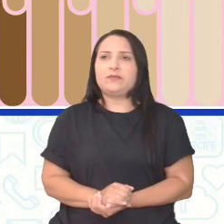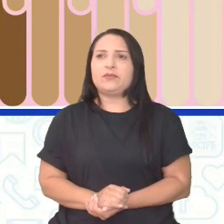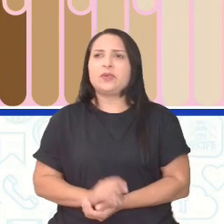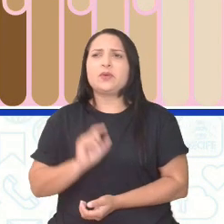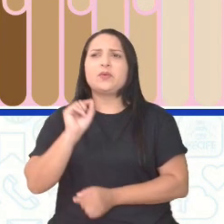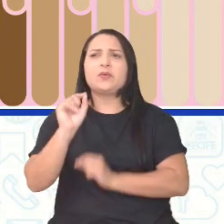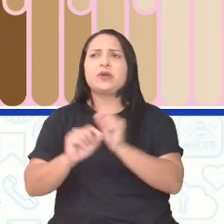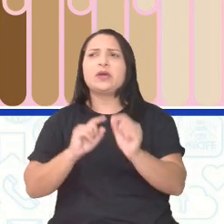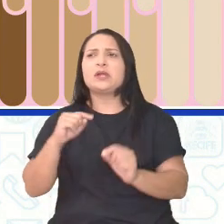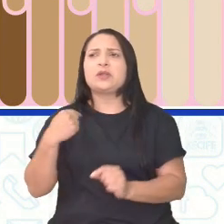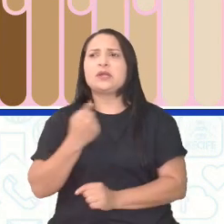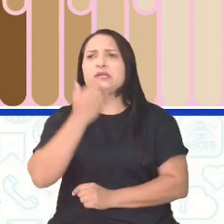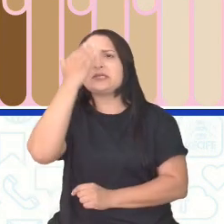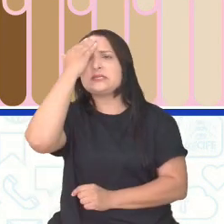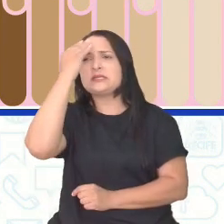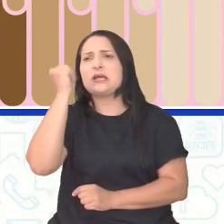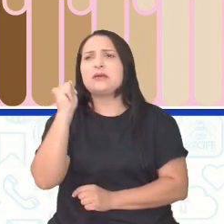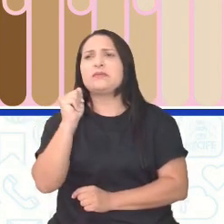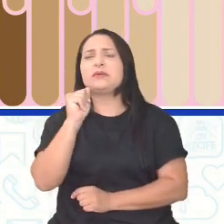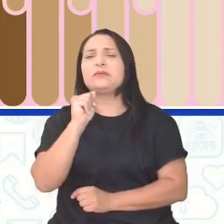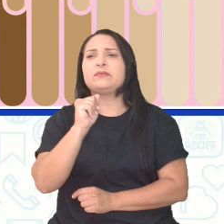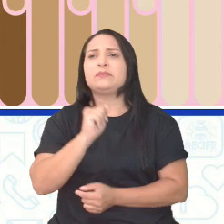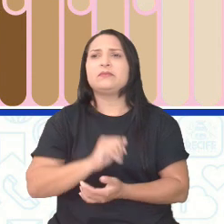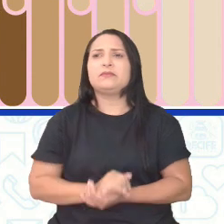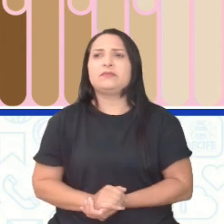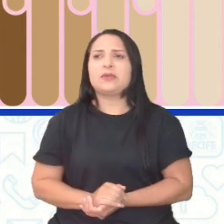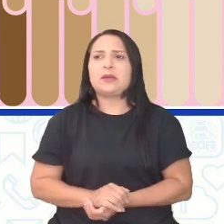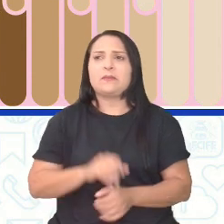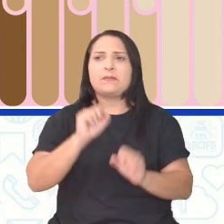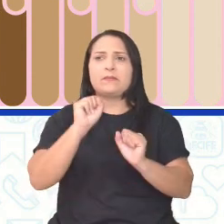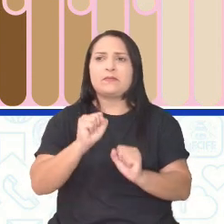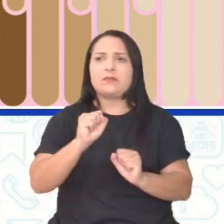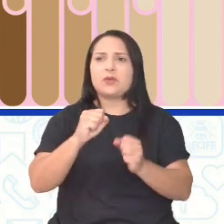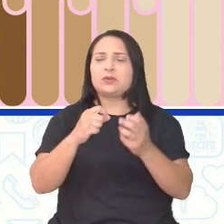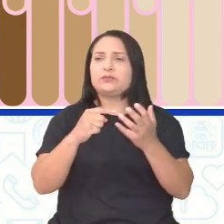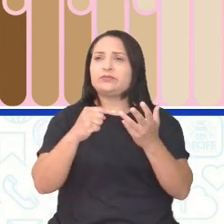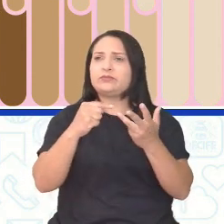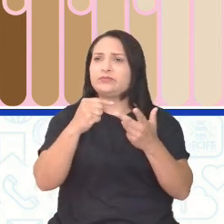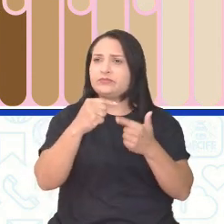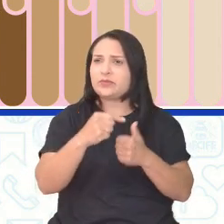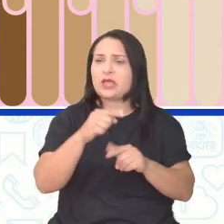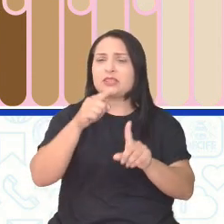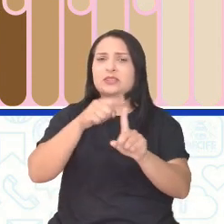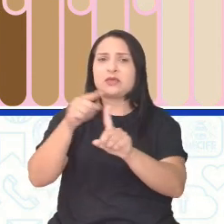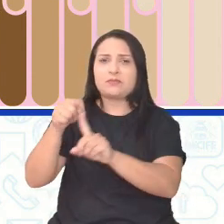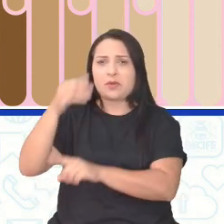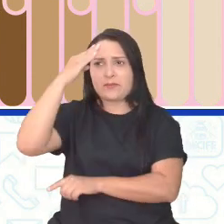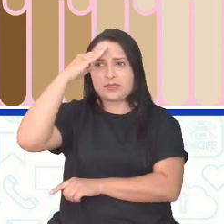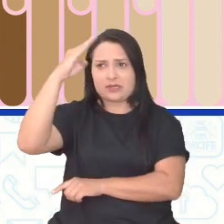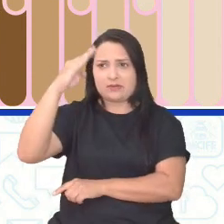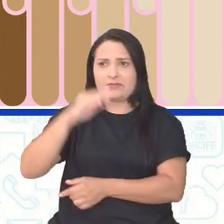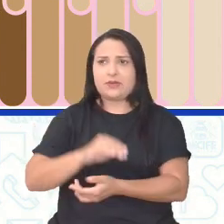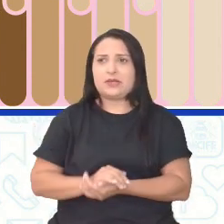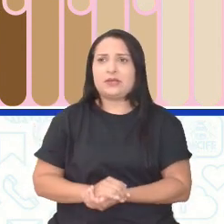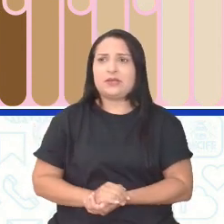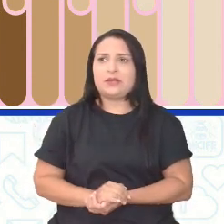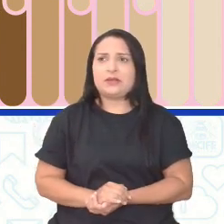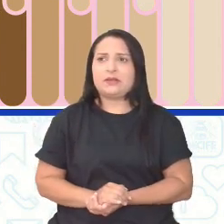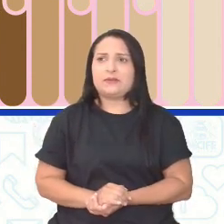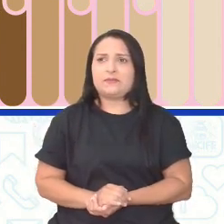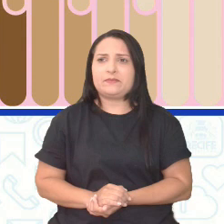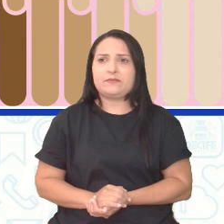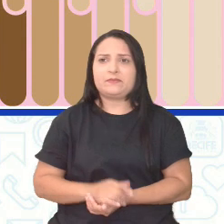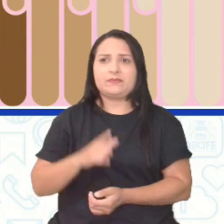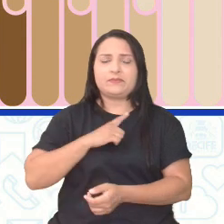epitelial? Vejam que interessante. Ele pode ser classificado em 2 tipos principais. O epitélio de revestimento e o